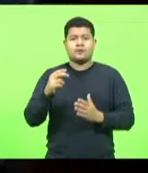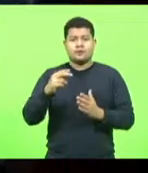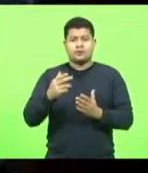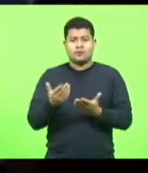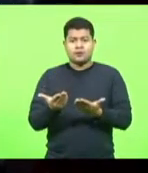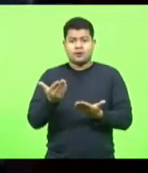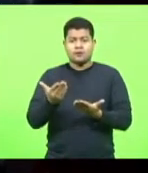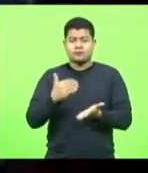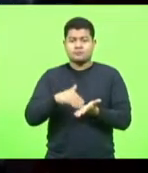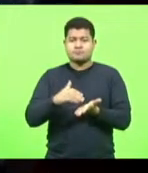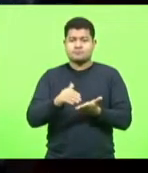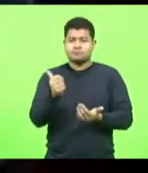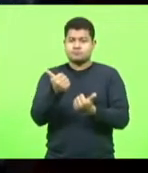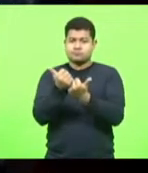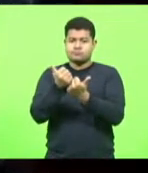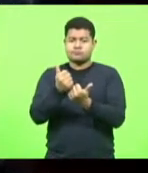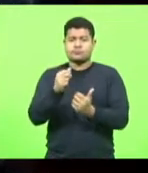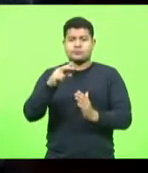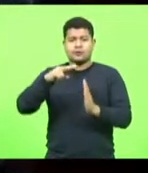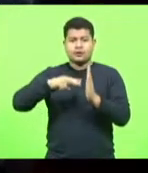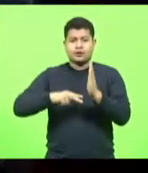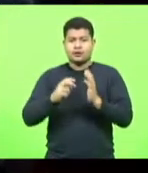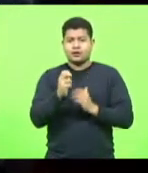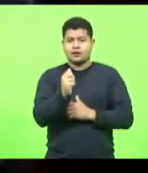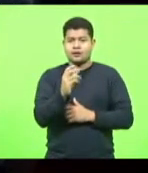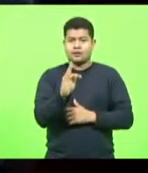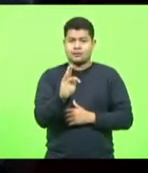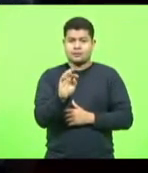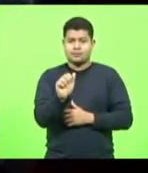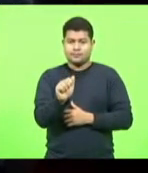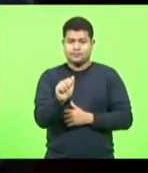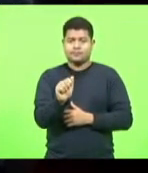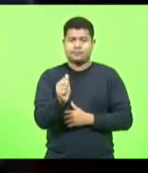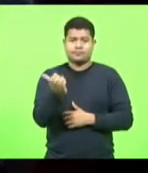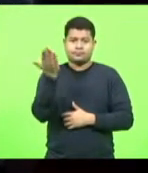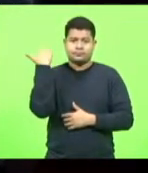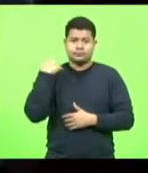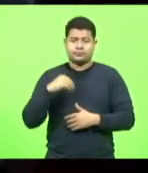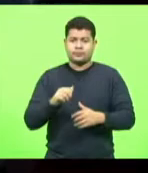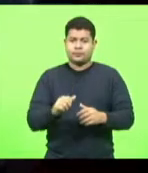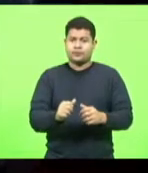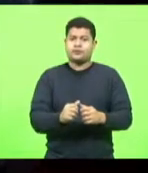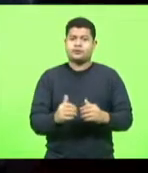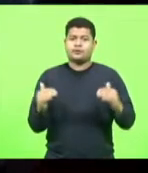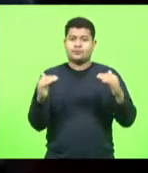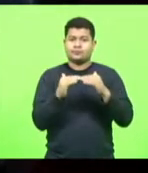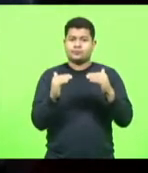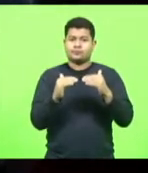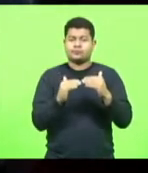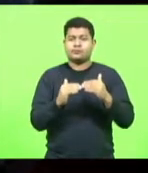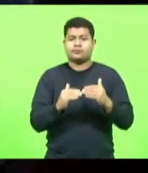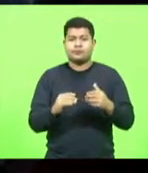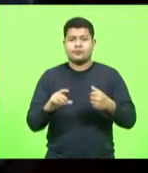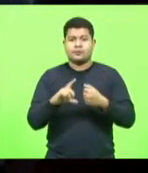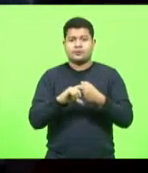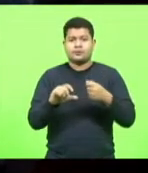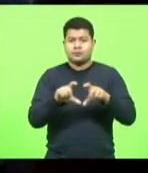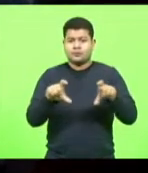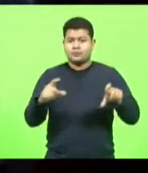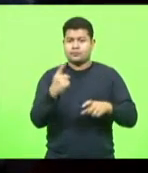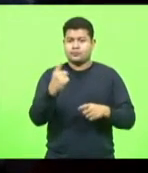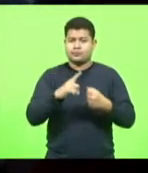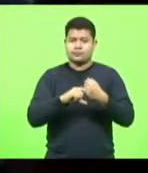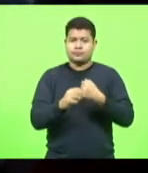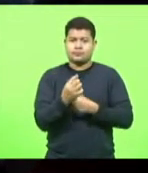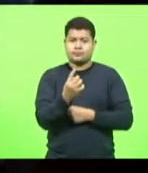secretário a DOC, procedesse a leitura da ata da sessão anterior, que, em consonância com o parágrafo 1º do